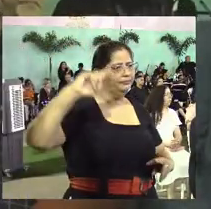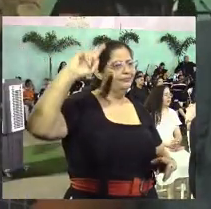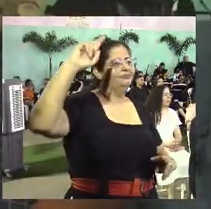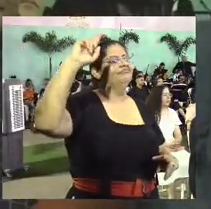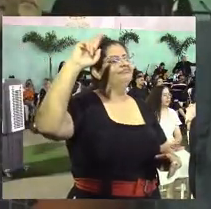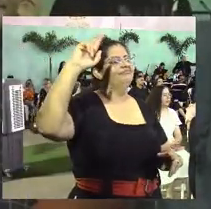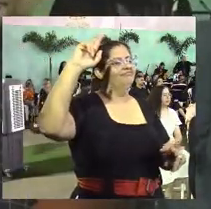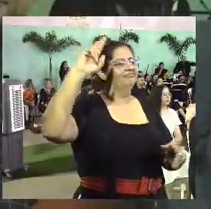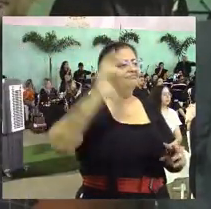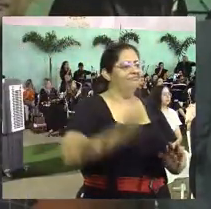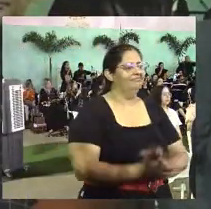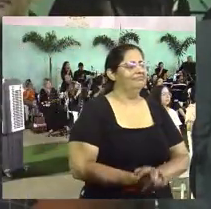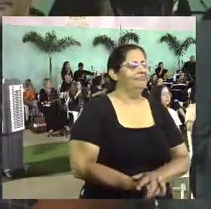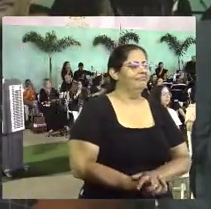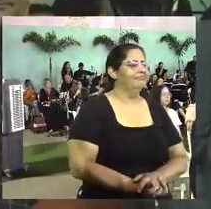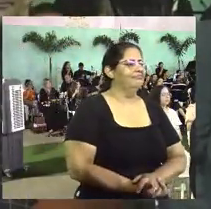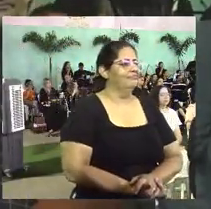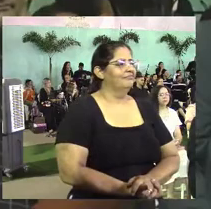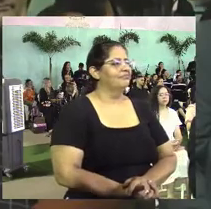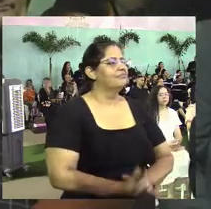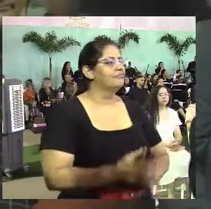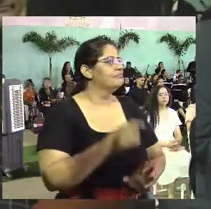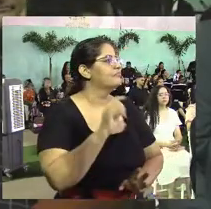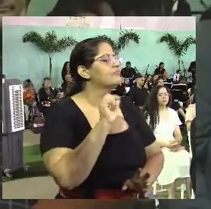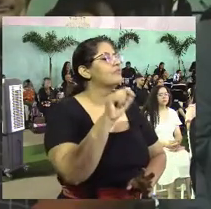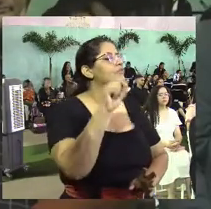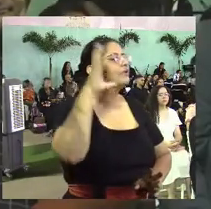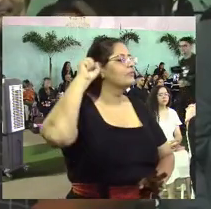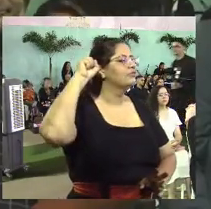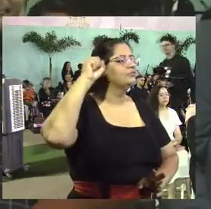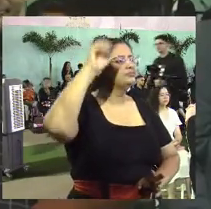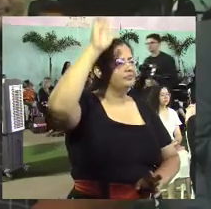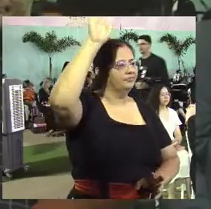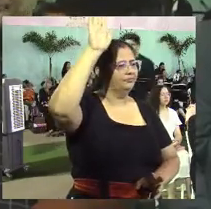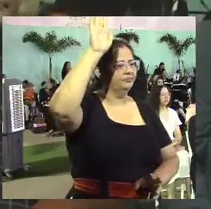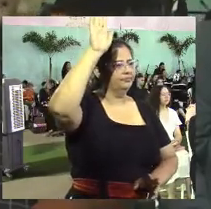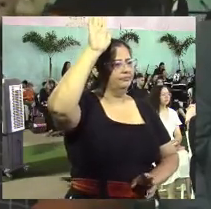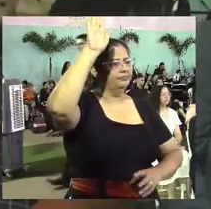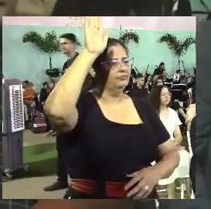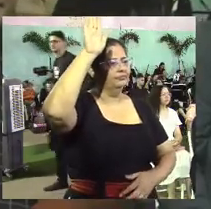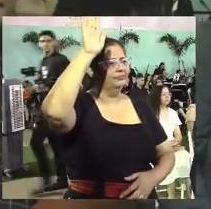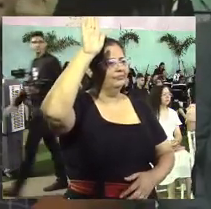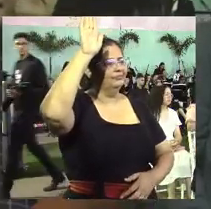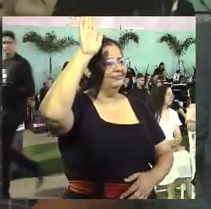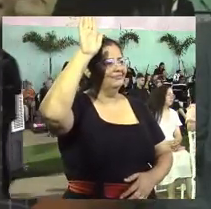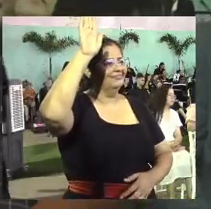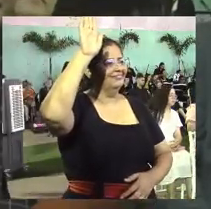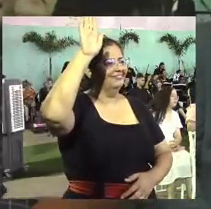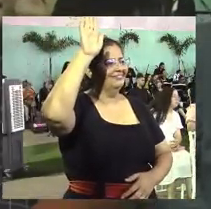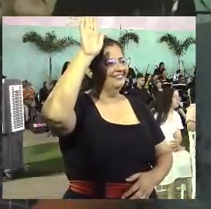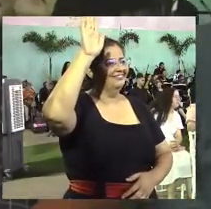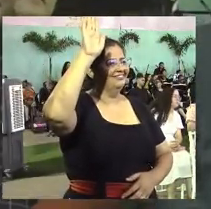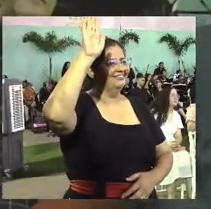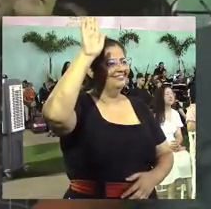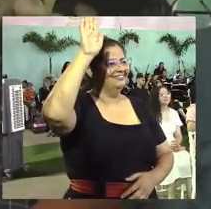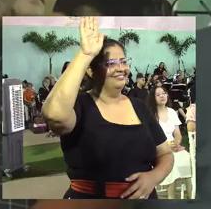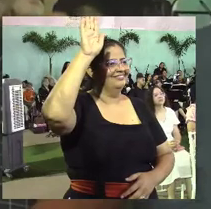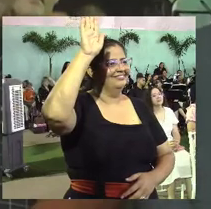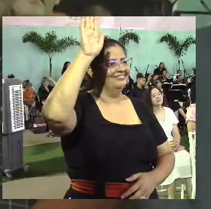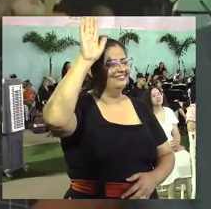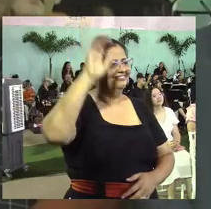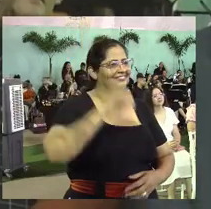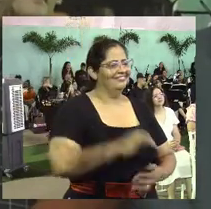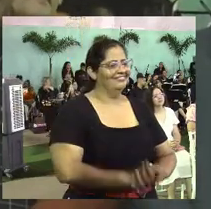Jesus amém quem tá me ouvindo no meio levante a morrer lá atrás